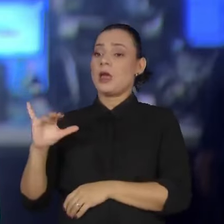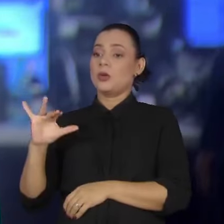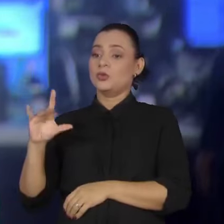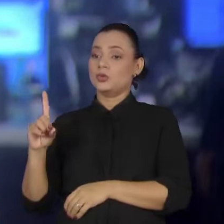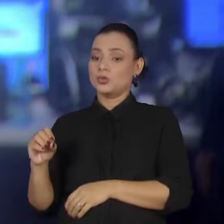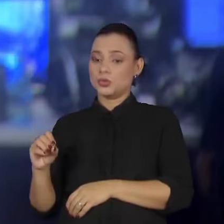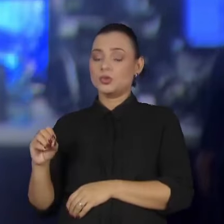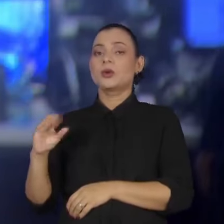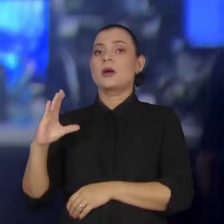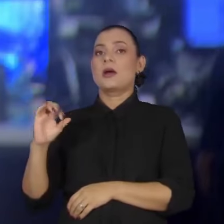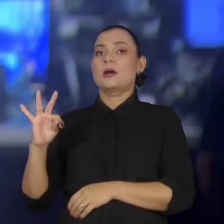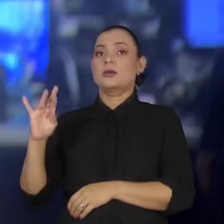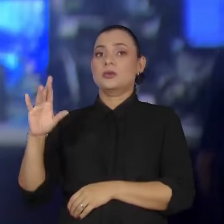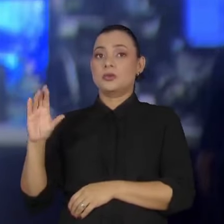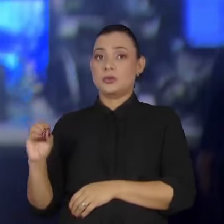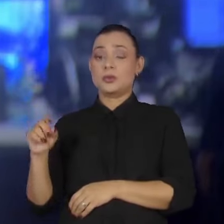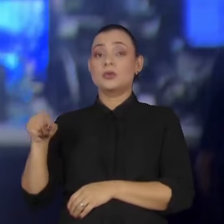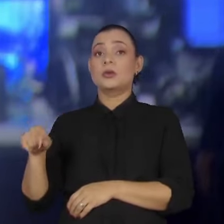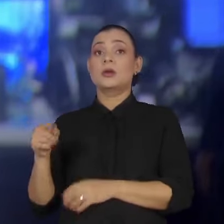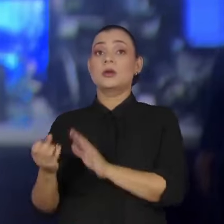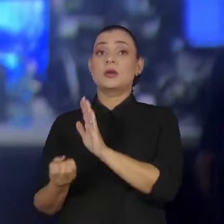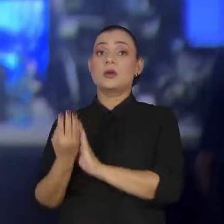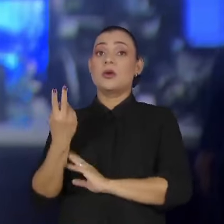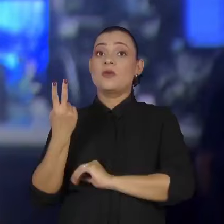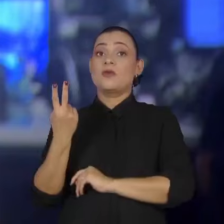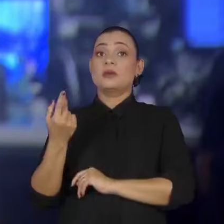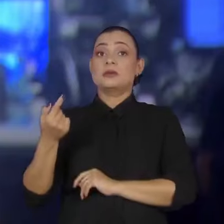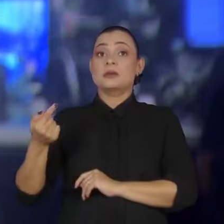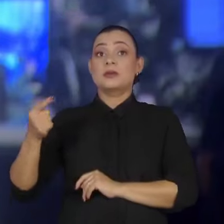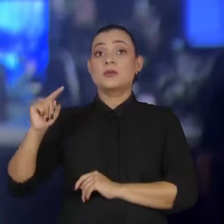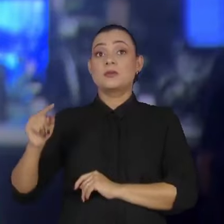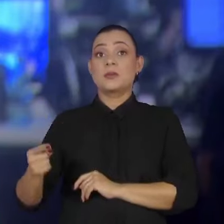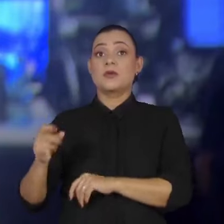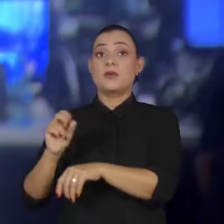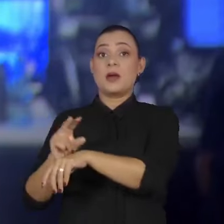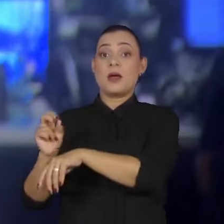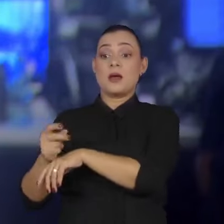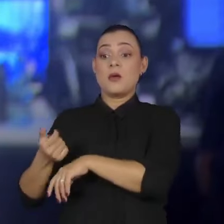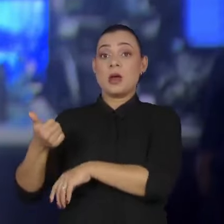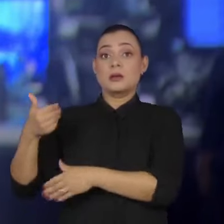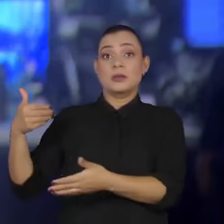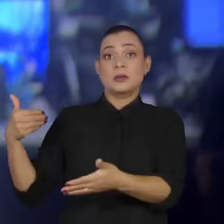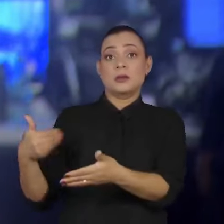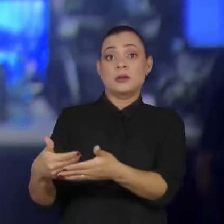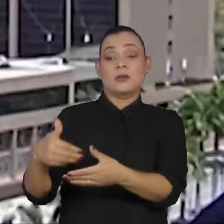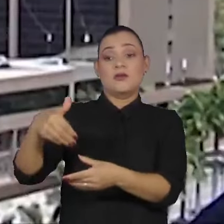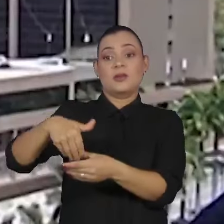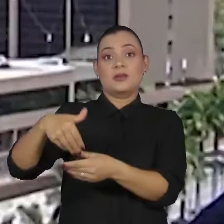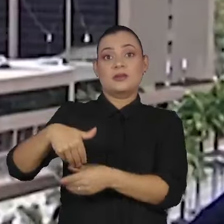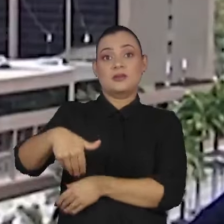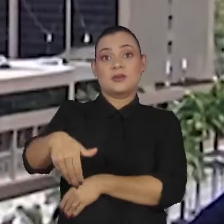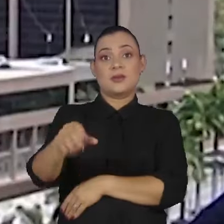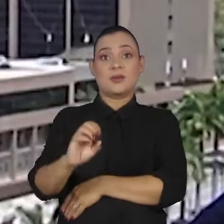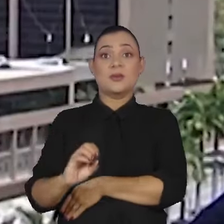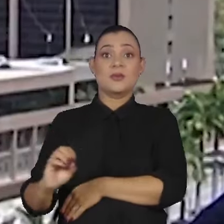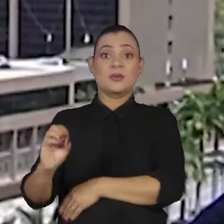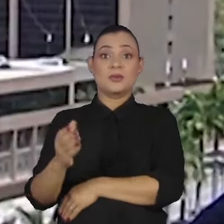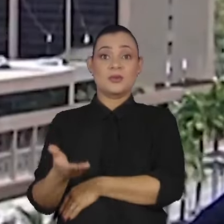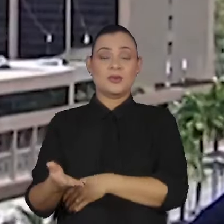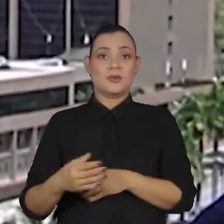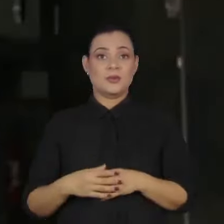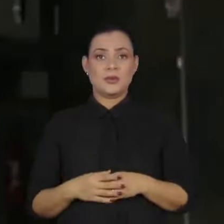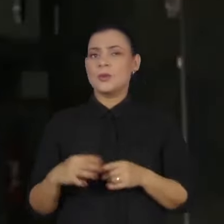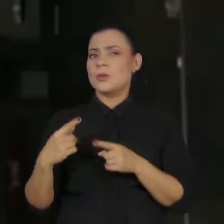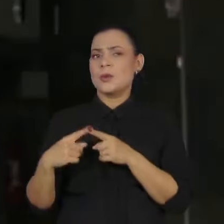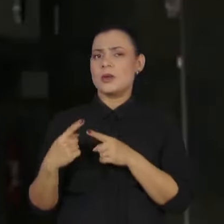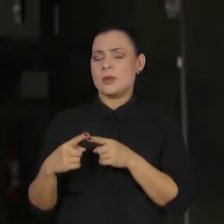de criar 27.000 cargos às vésperas do início da campanha eleitoral em 2022 a ação